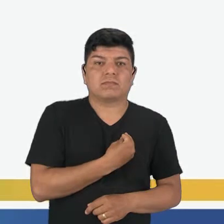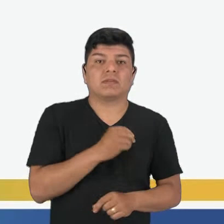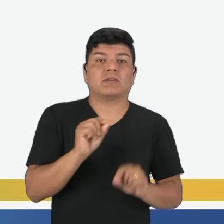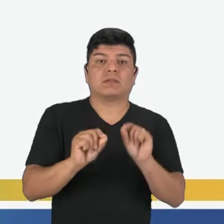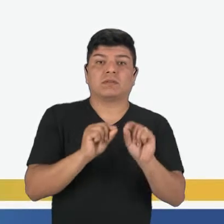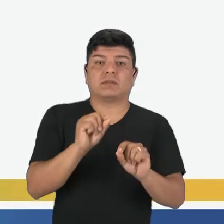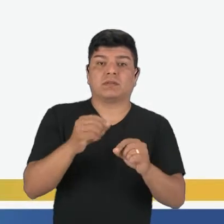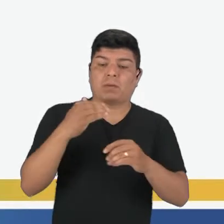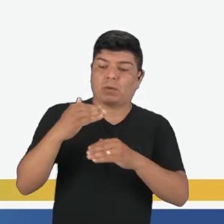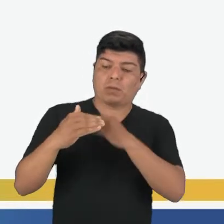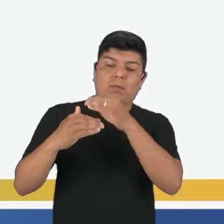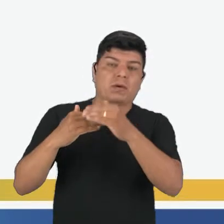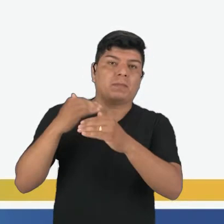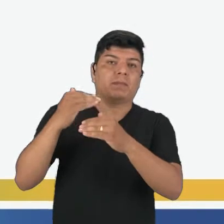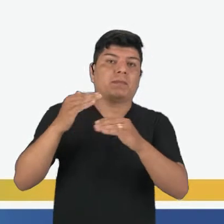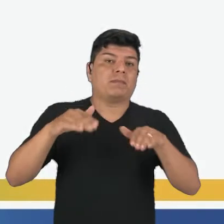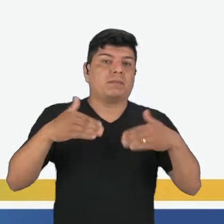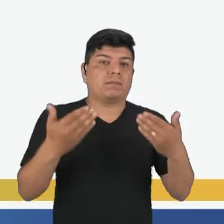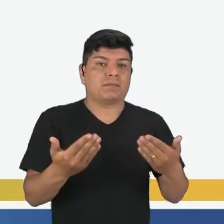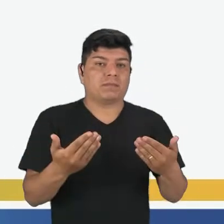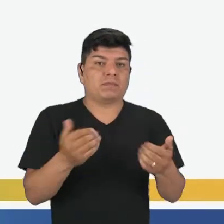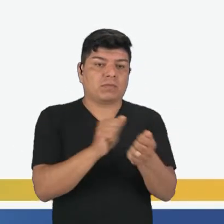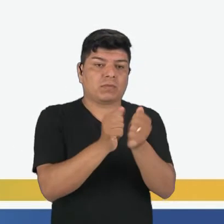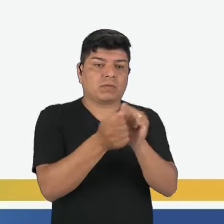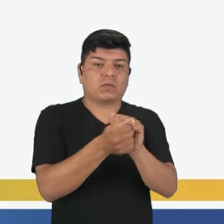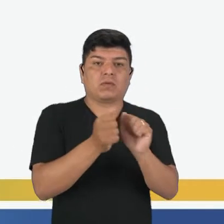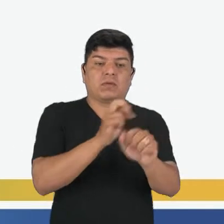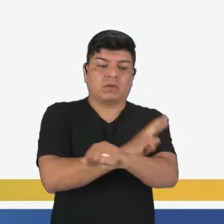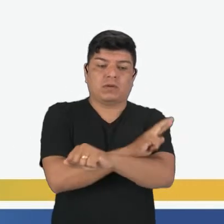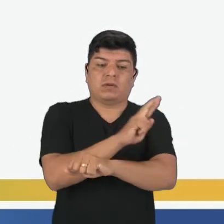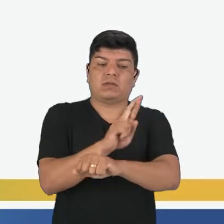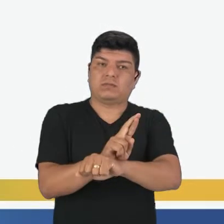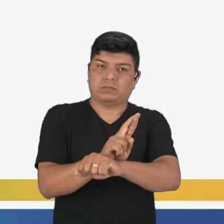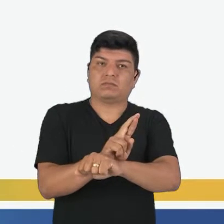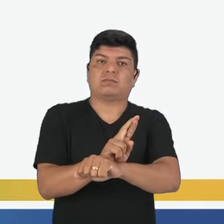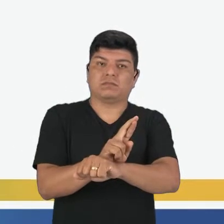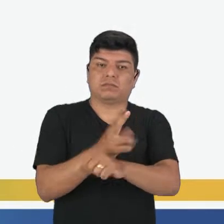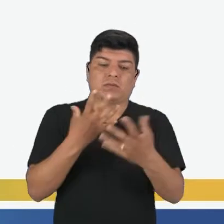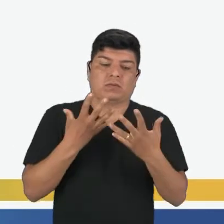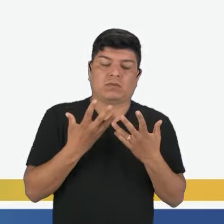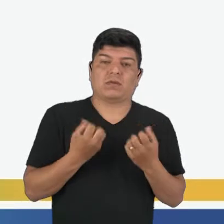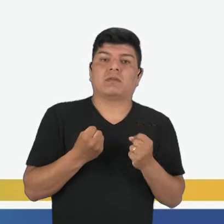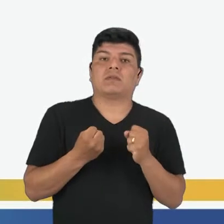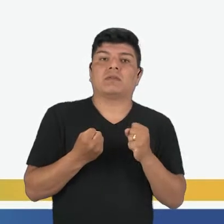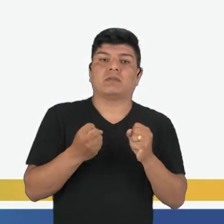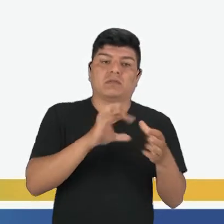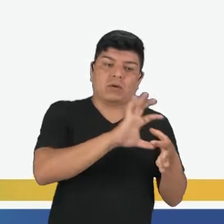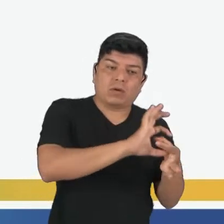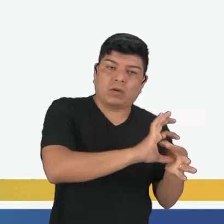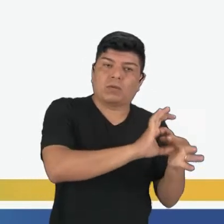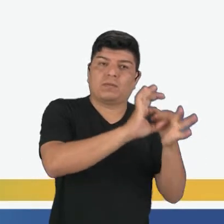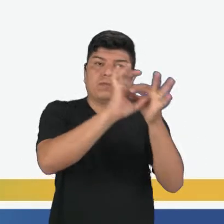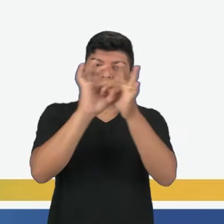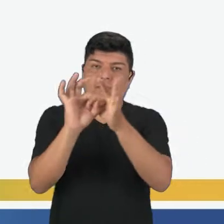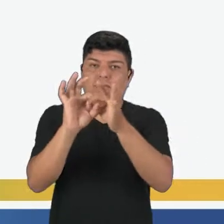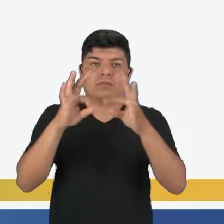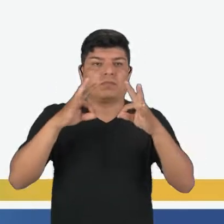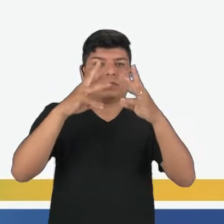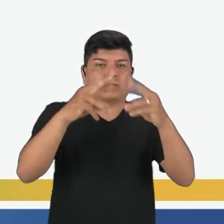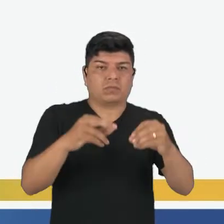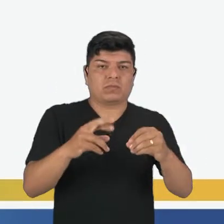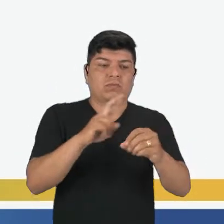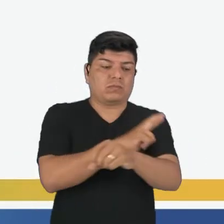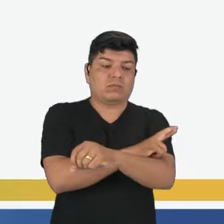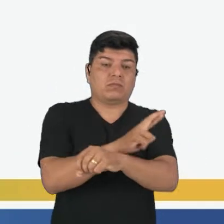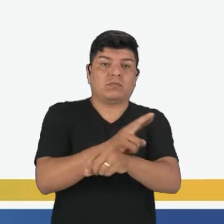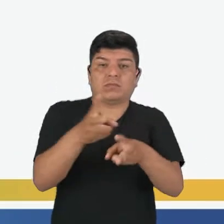cumpre etapas pelas quais o adepto da religião ascende no contexto. Toda religião tem essa